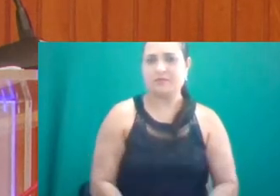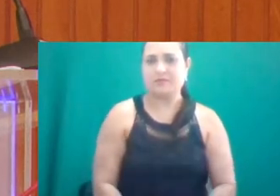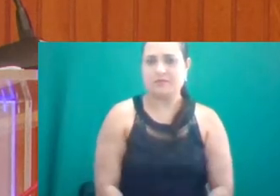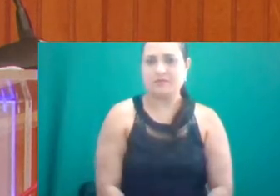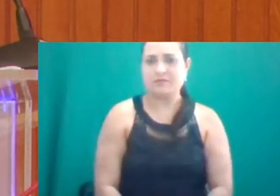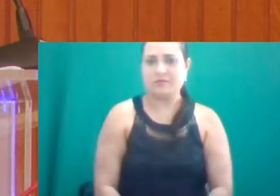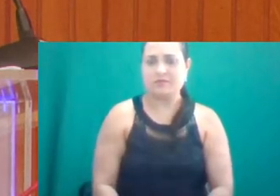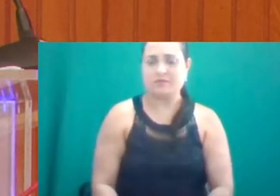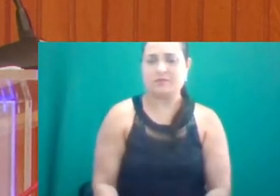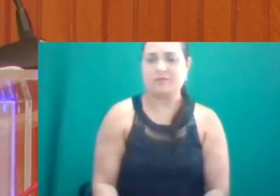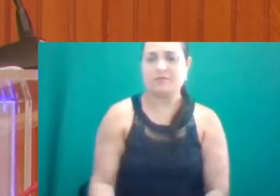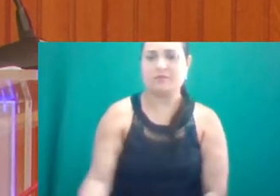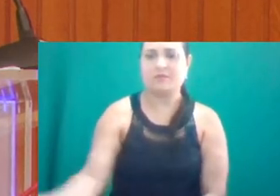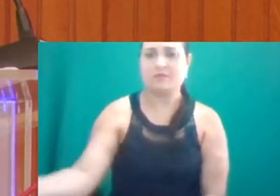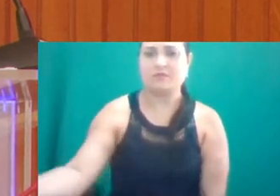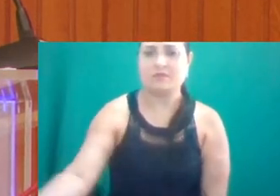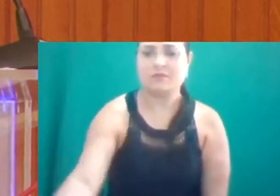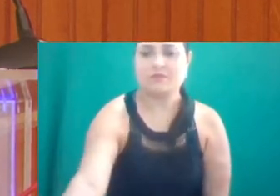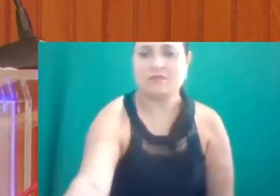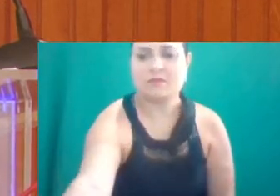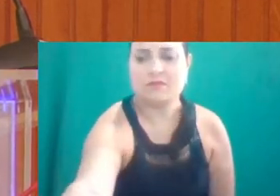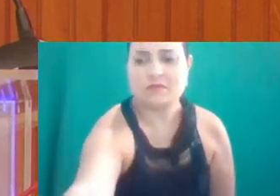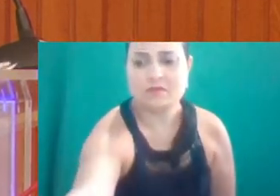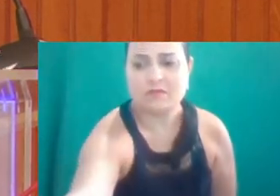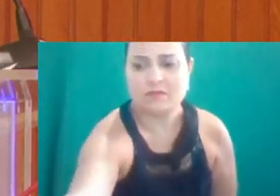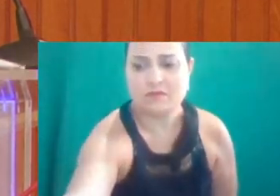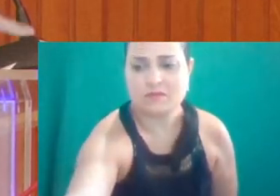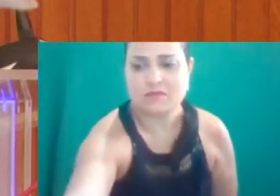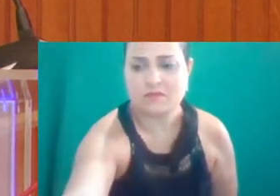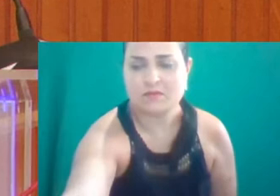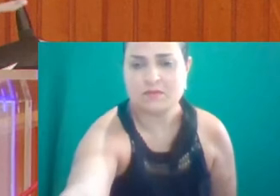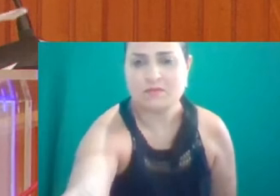dos Santos Monteiro Bispo.